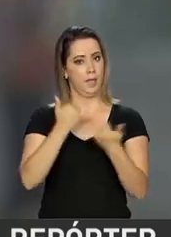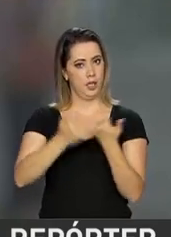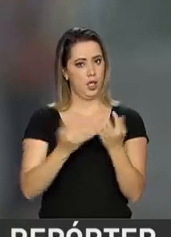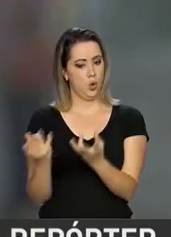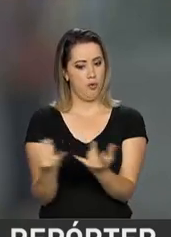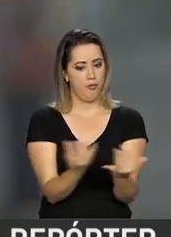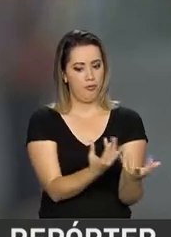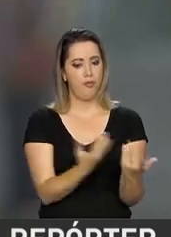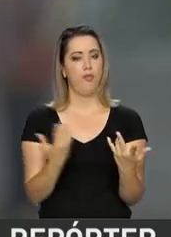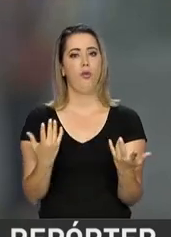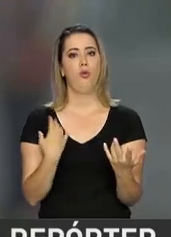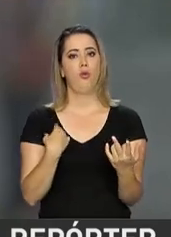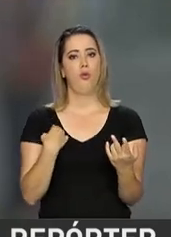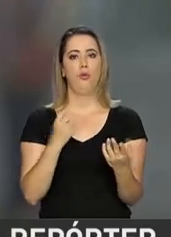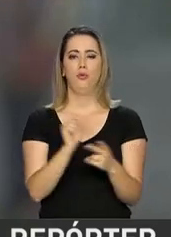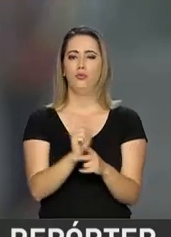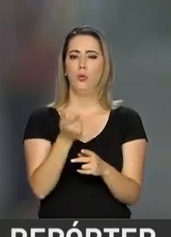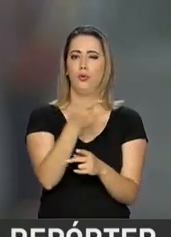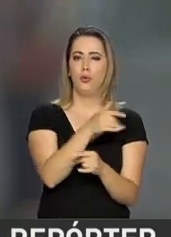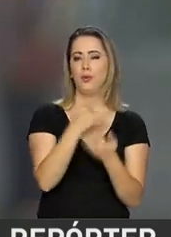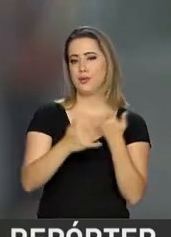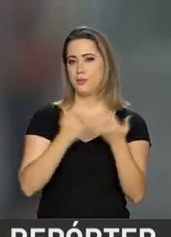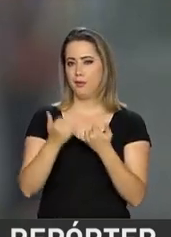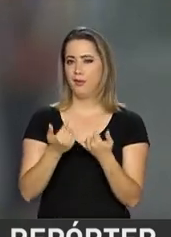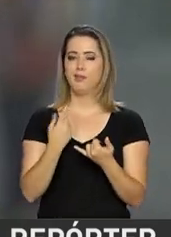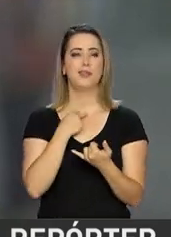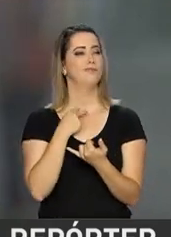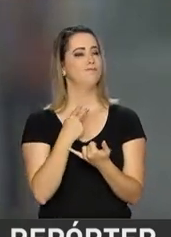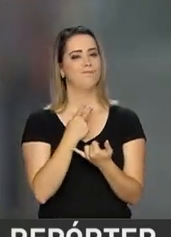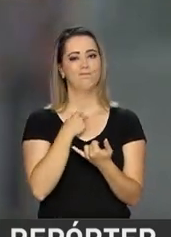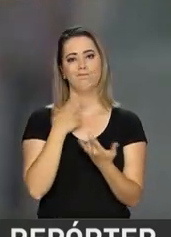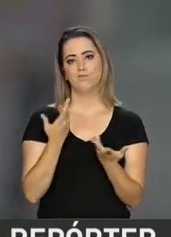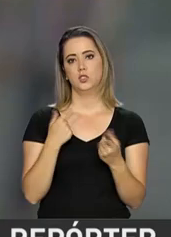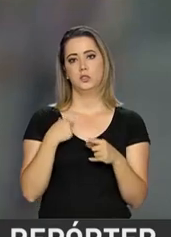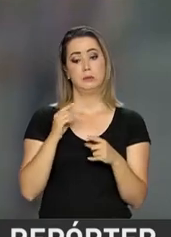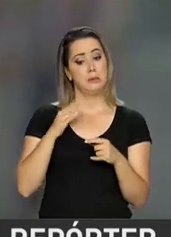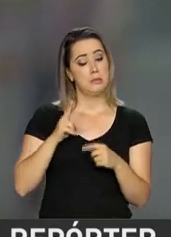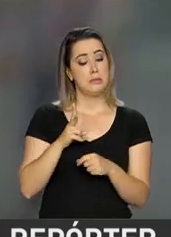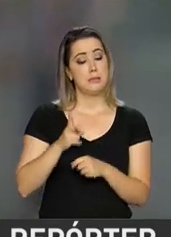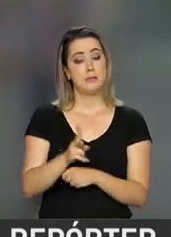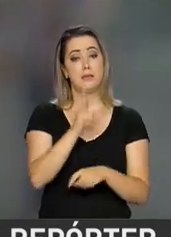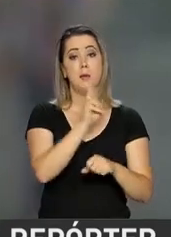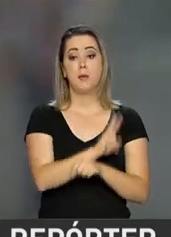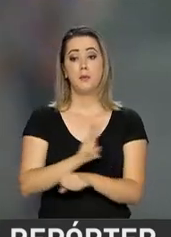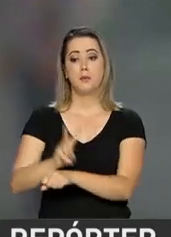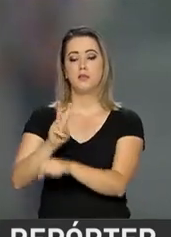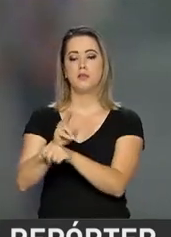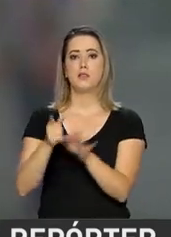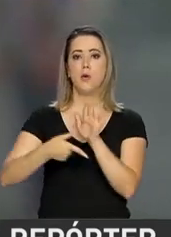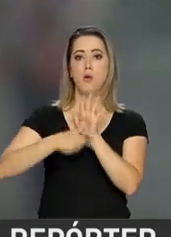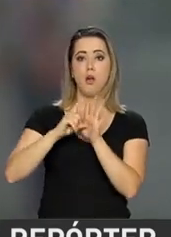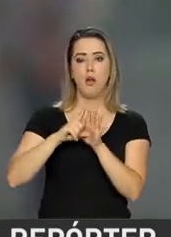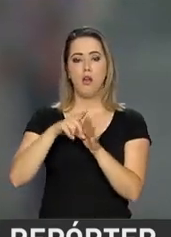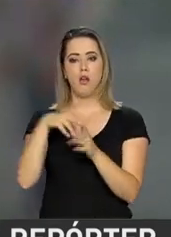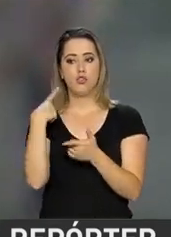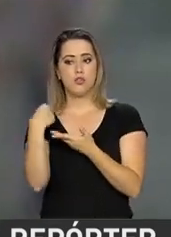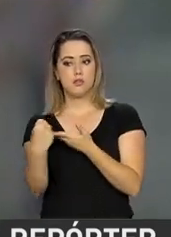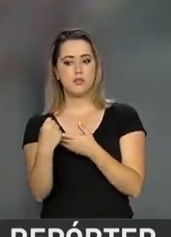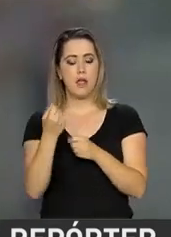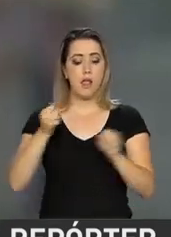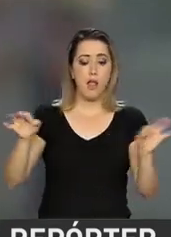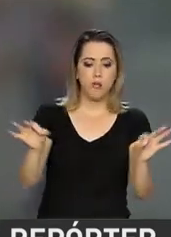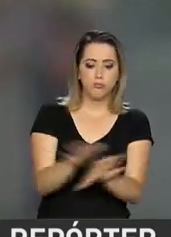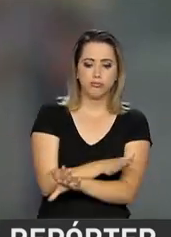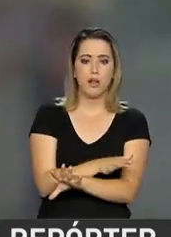fogueiras e outras atividades de lazer que coloque os em fogo que de fato sempre de maneira protegida e tenha certeza diante de embora extinguir por completo